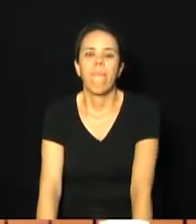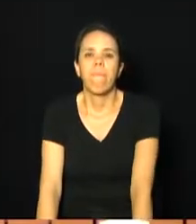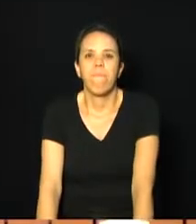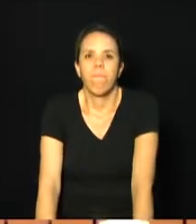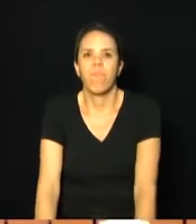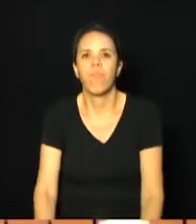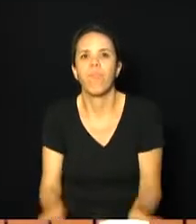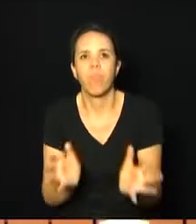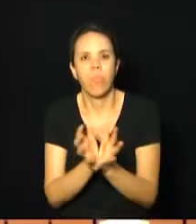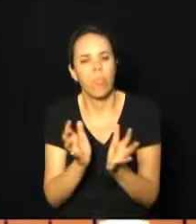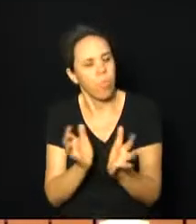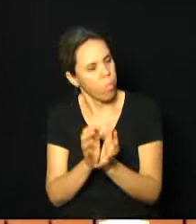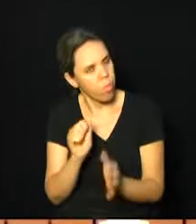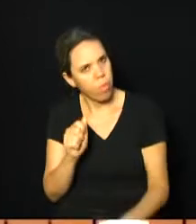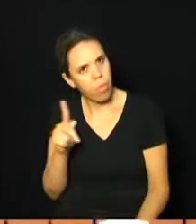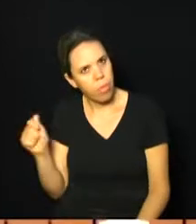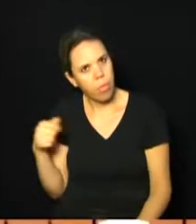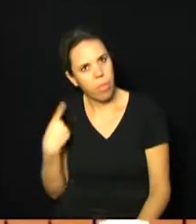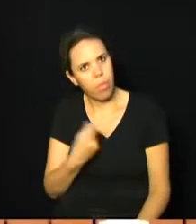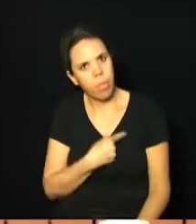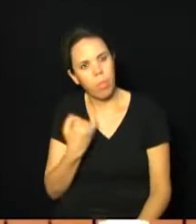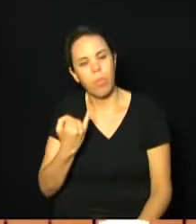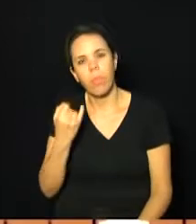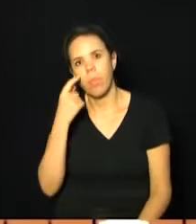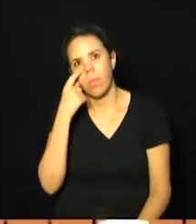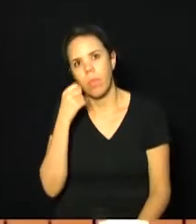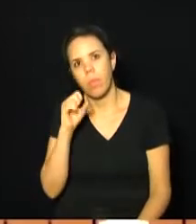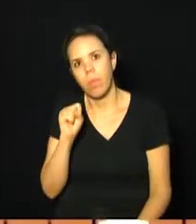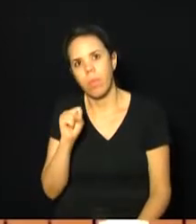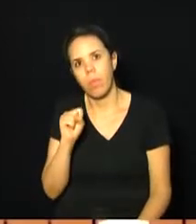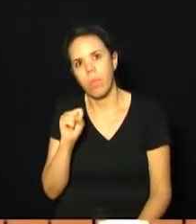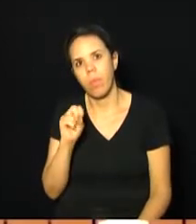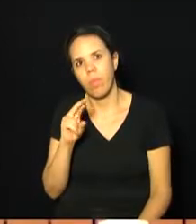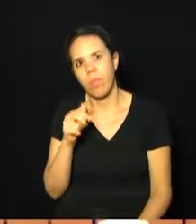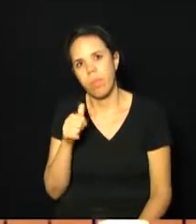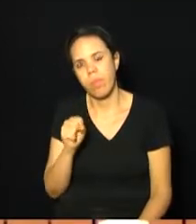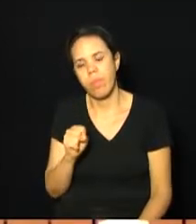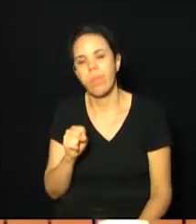essa comissão da APA tão importante para nós, de Souza Joaquim Egídio.